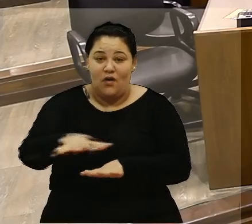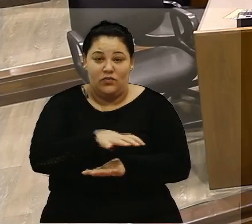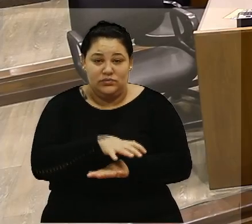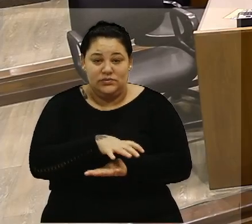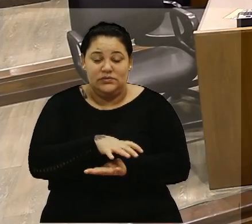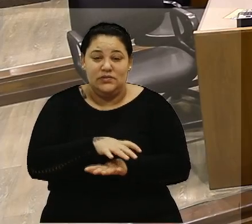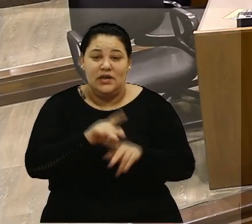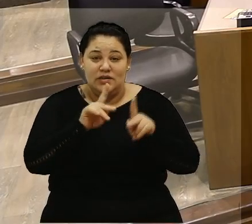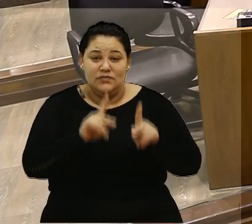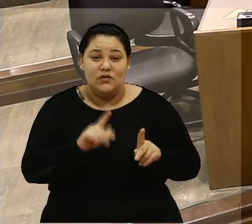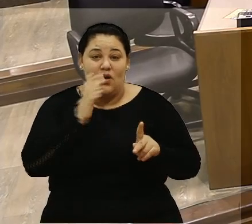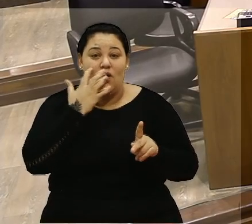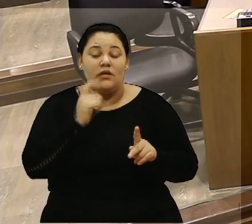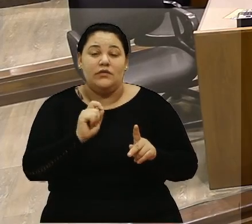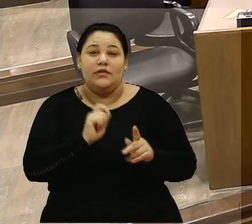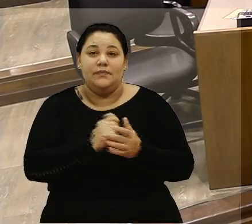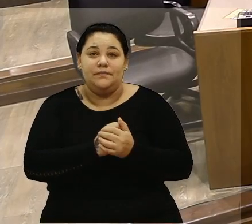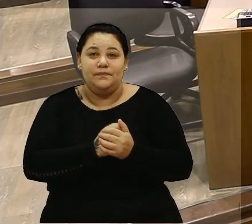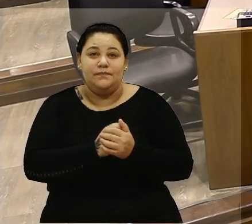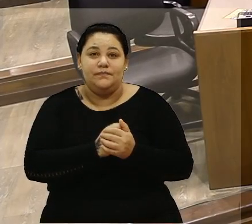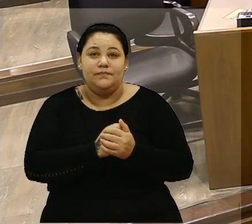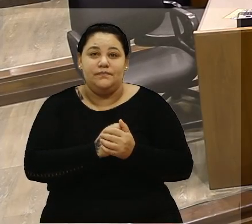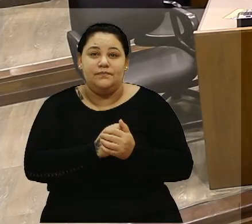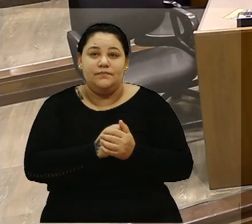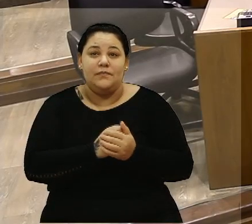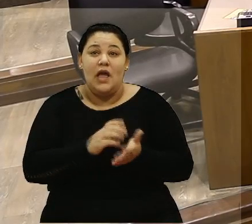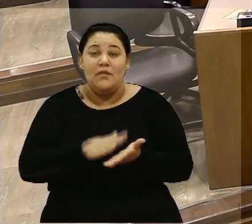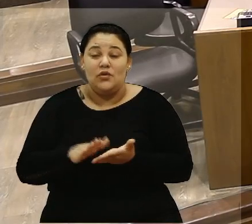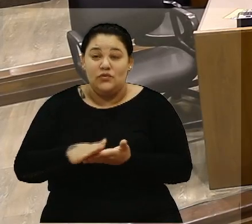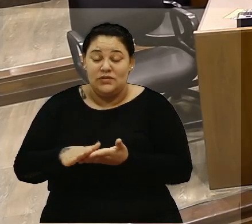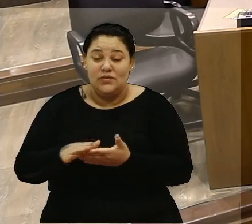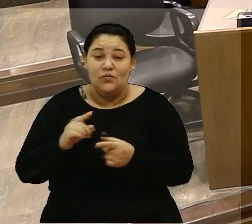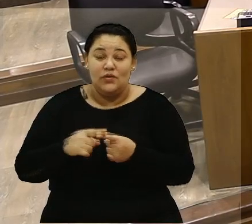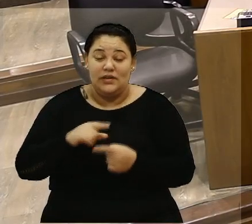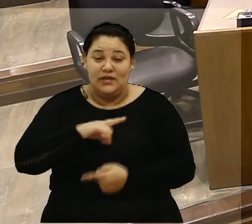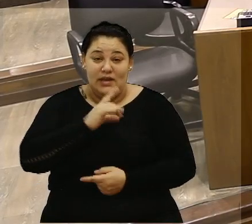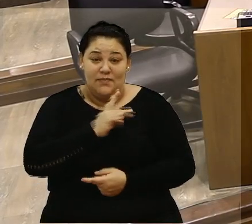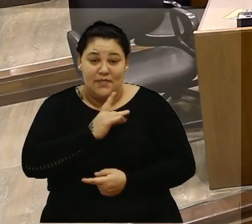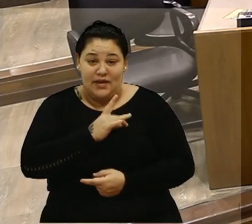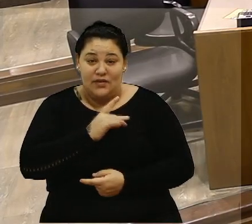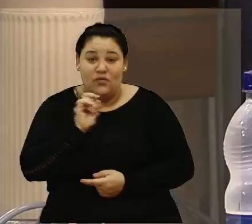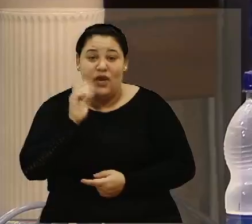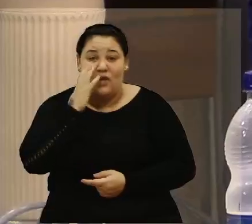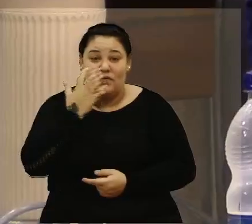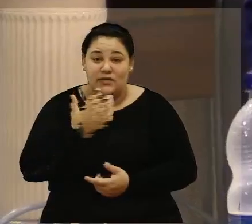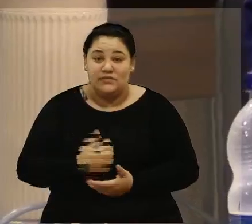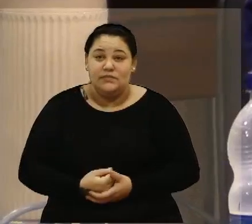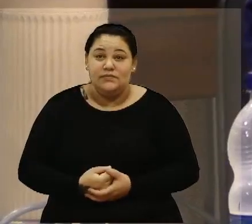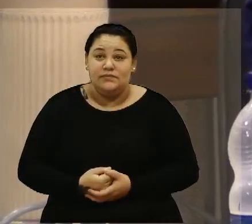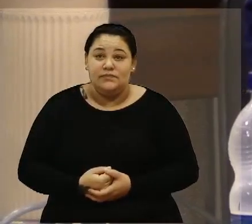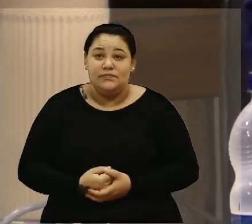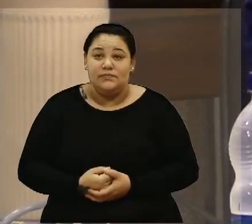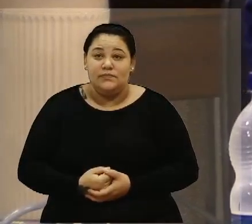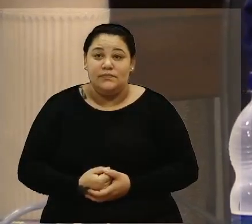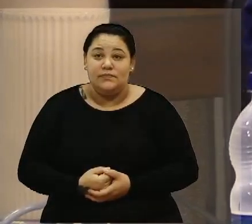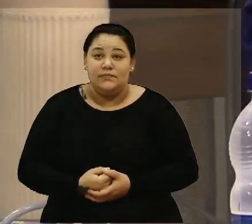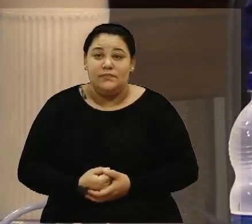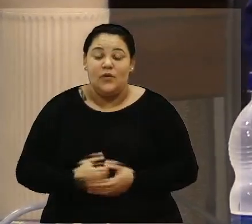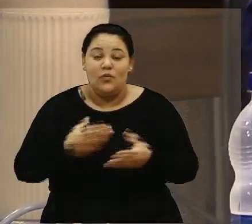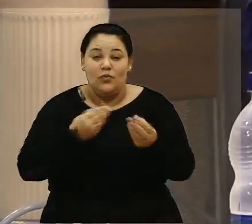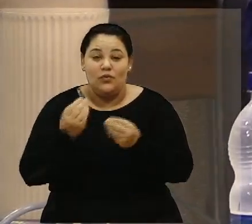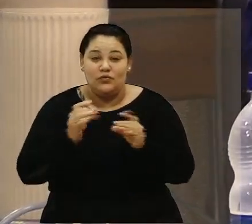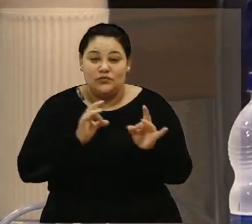acaba que os produtores, por esse receio, eles acabam, muitos, vendendo as